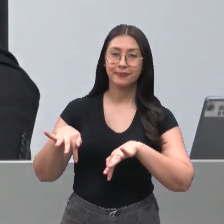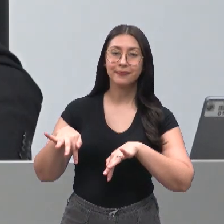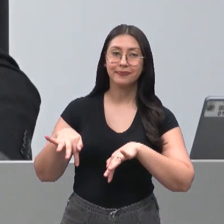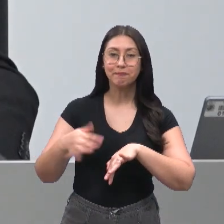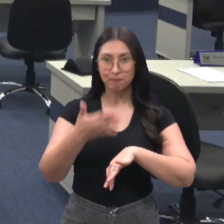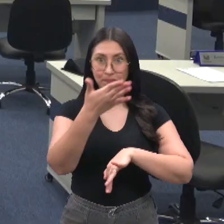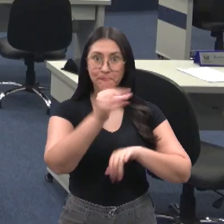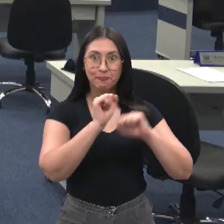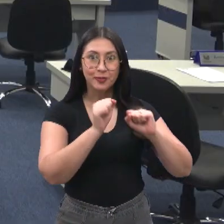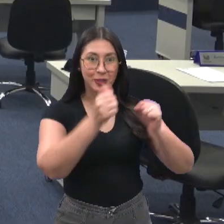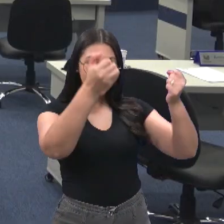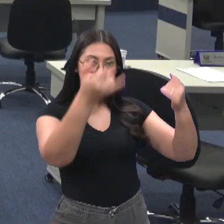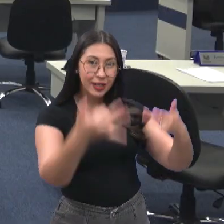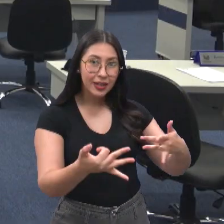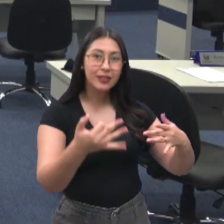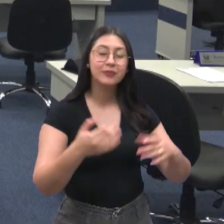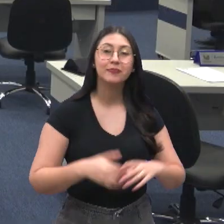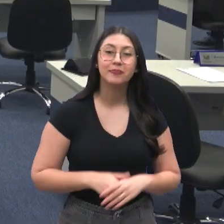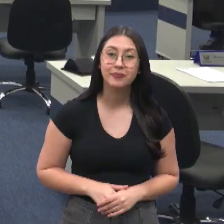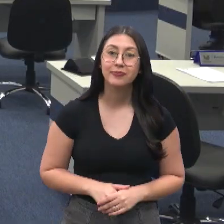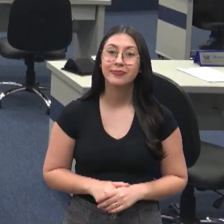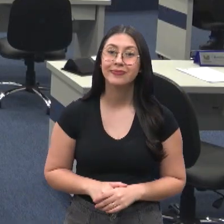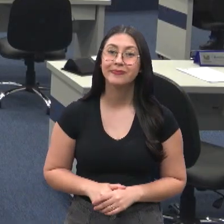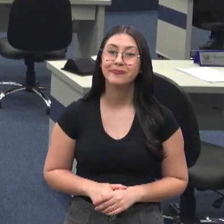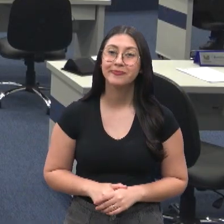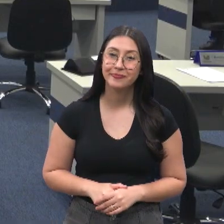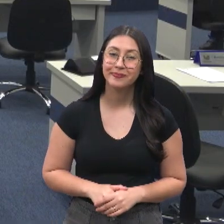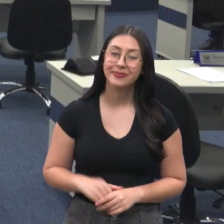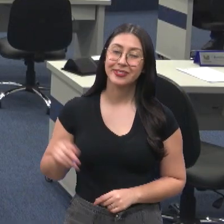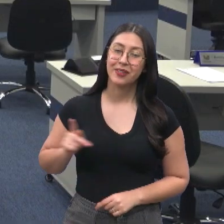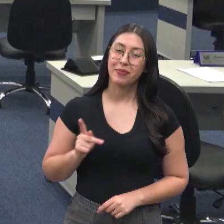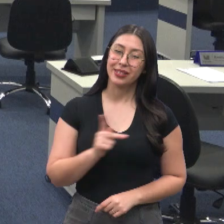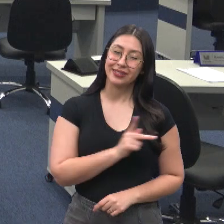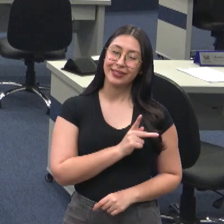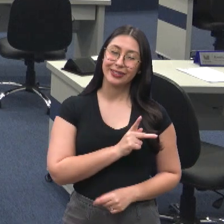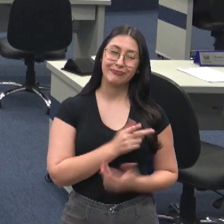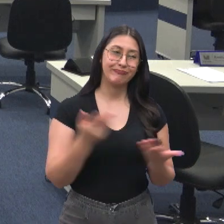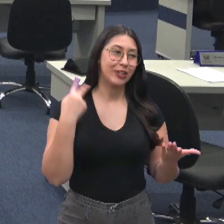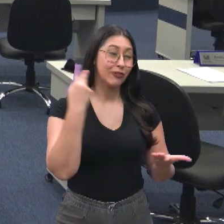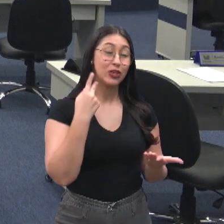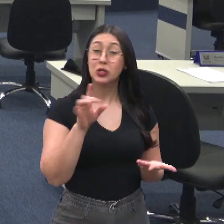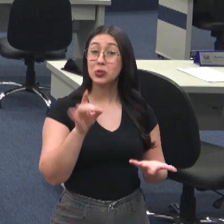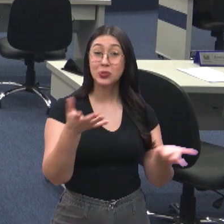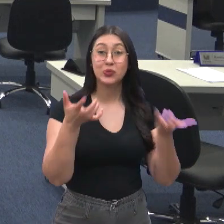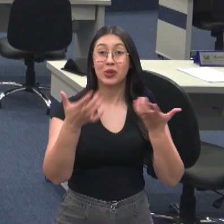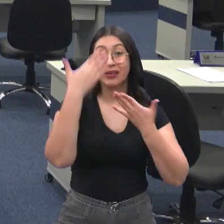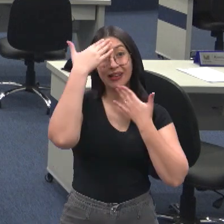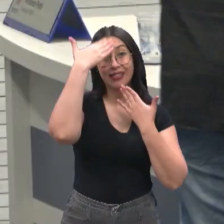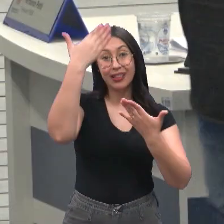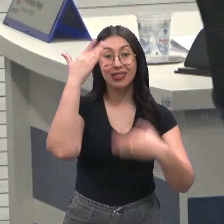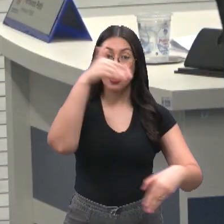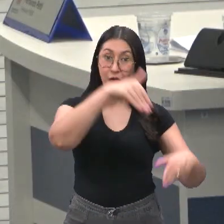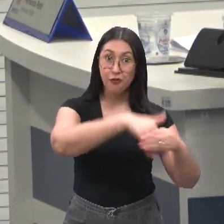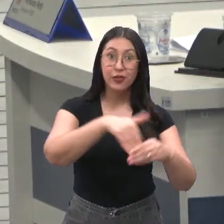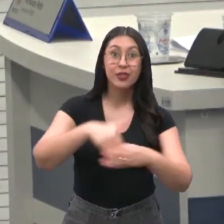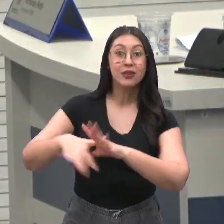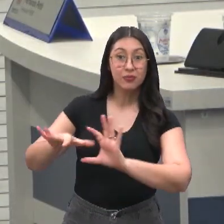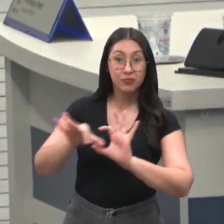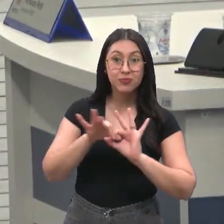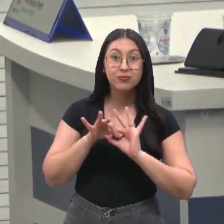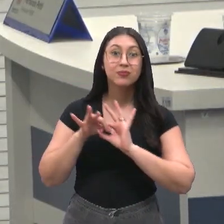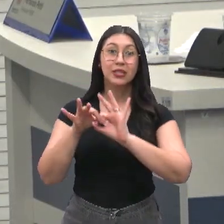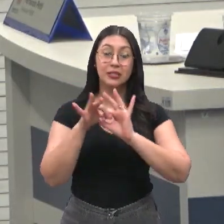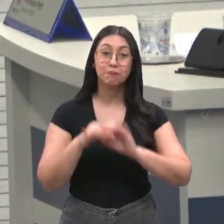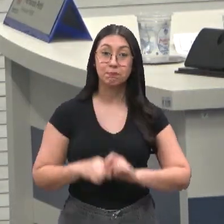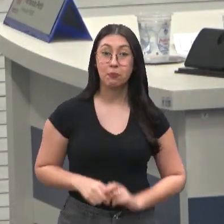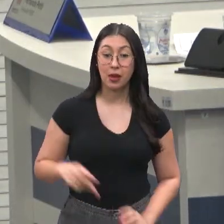Justificativa de votação, vereador Cláudio Apolinário. Senhor presidente, nós vereadores, só para agradecer aos vereadores pela votação unânime. A pastora